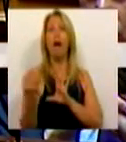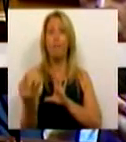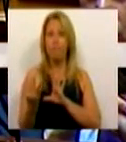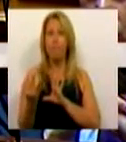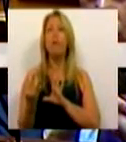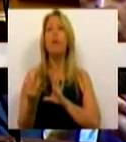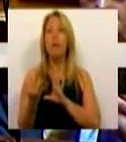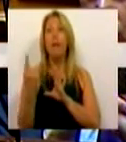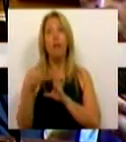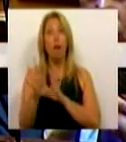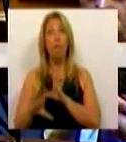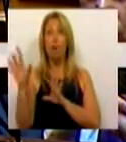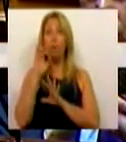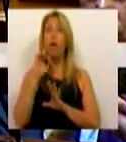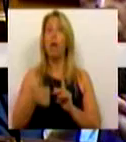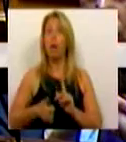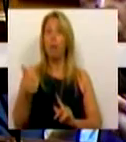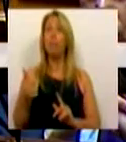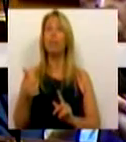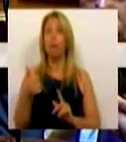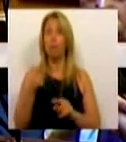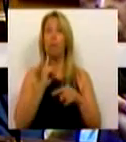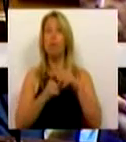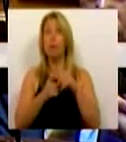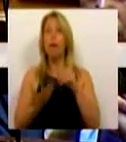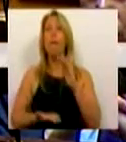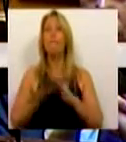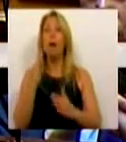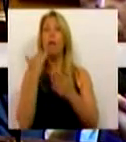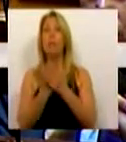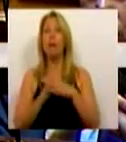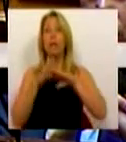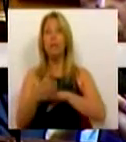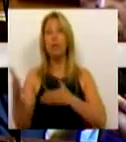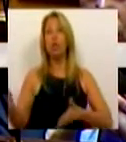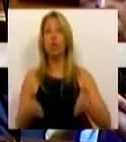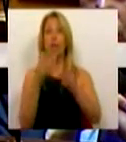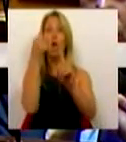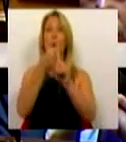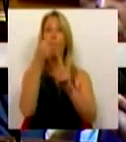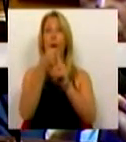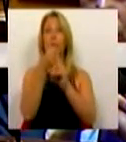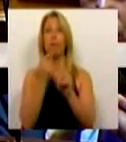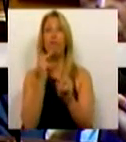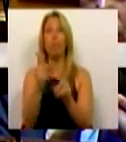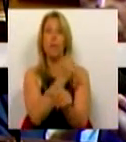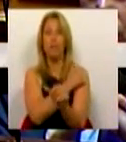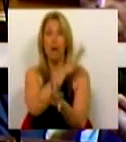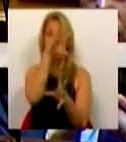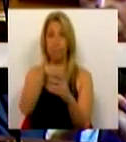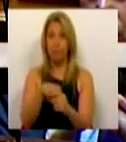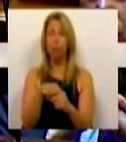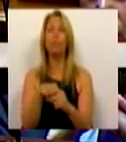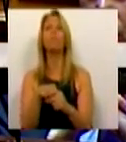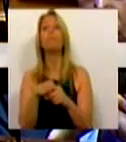muito importante, é uma mais-valia na intervenção estratégica e no combate à violência doméstica, é